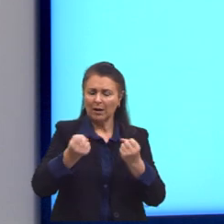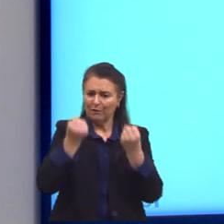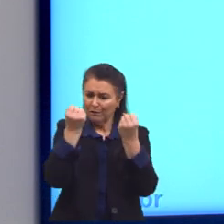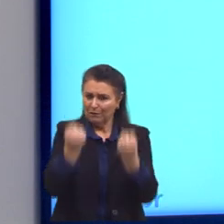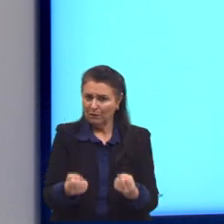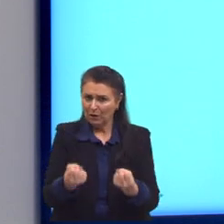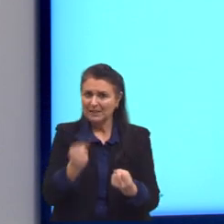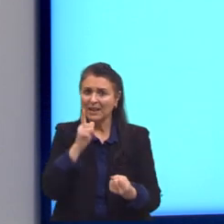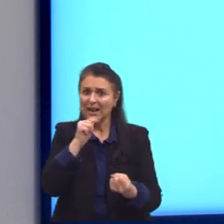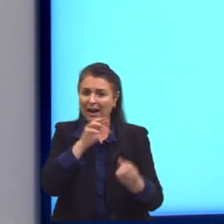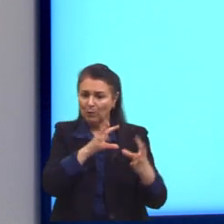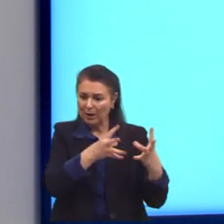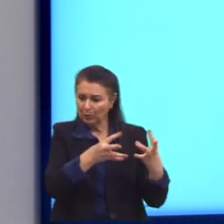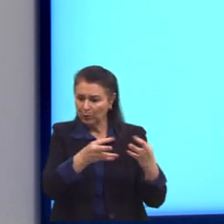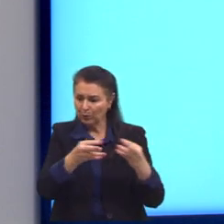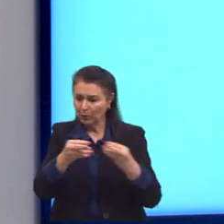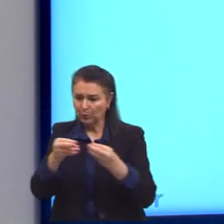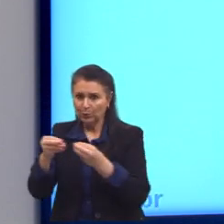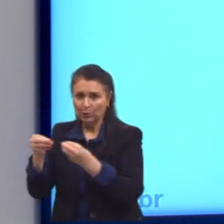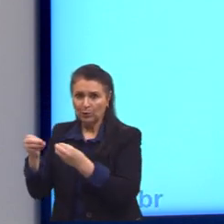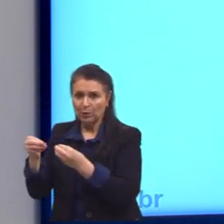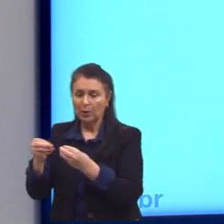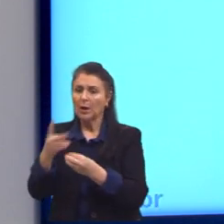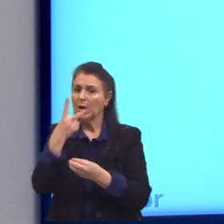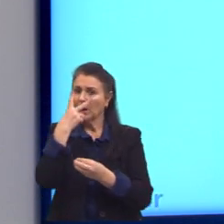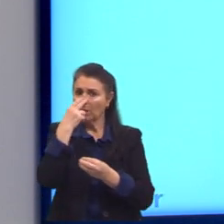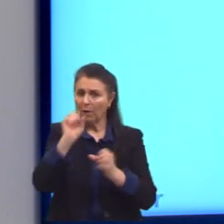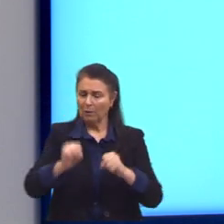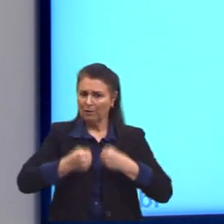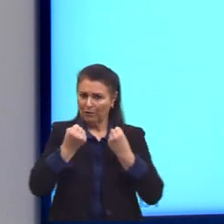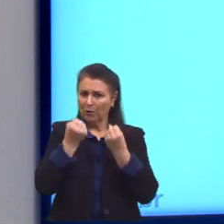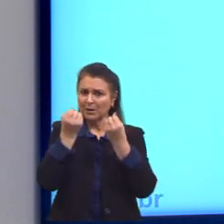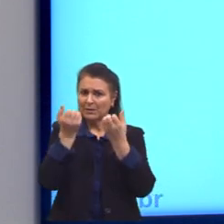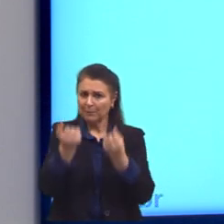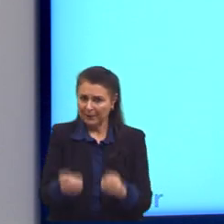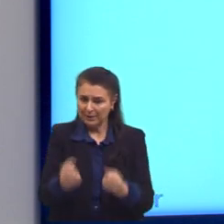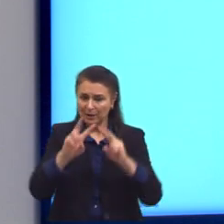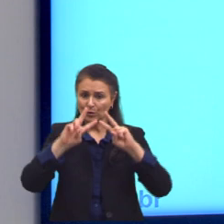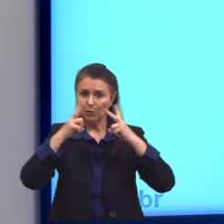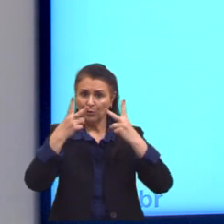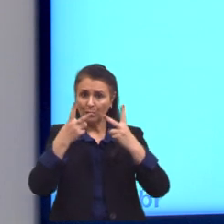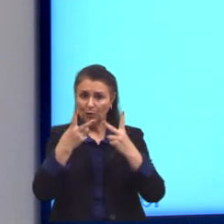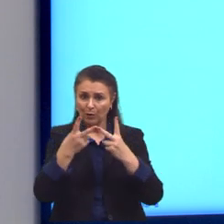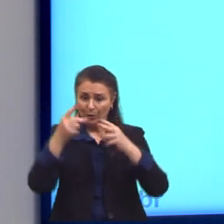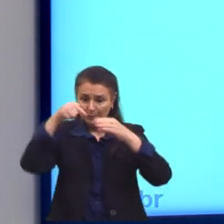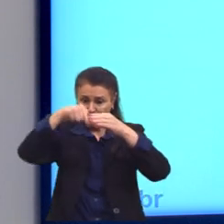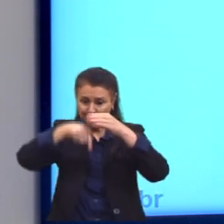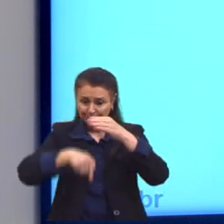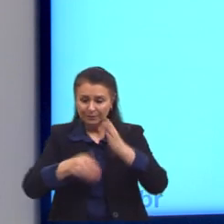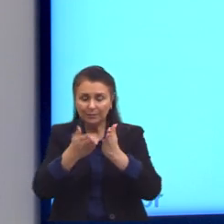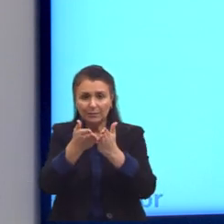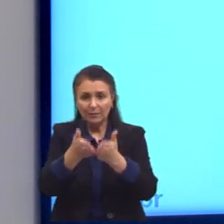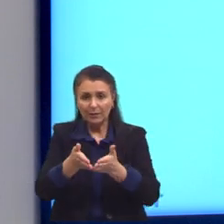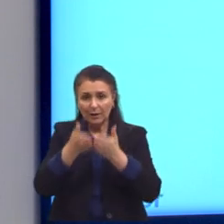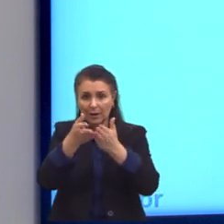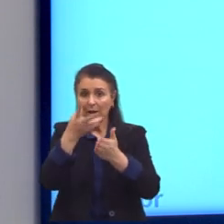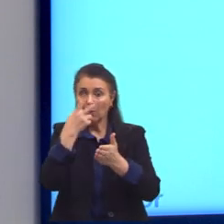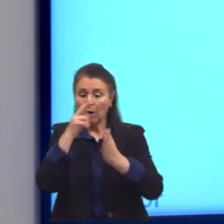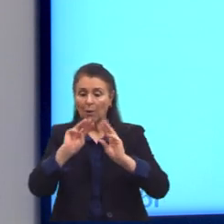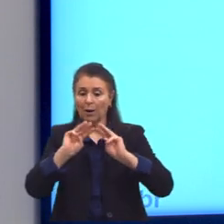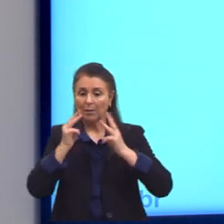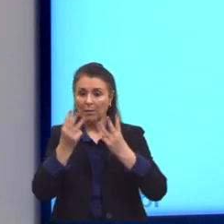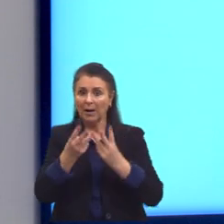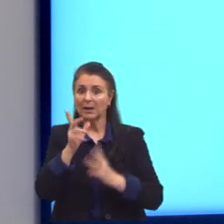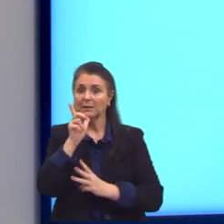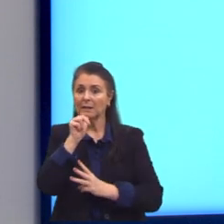deslocada igual a força peso do volume submerso do navio igual a massa da água